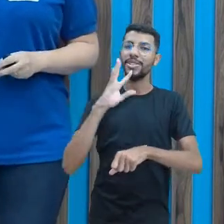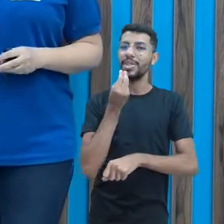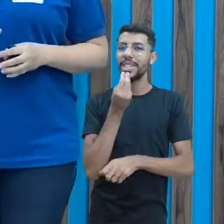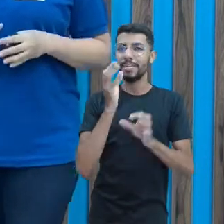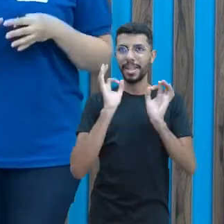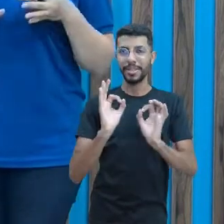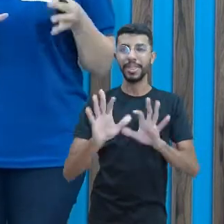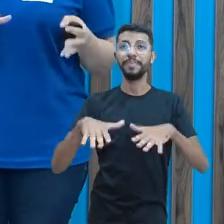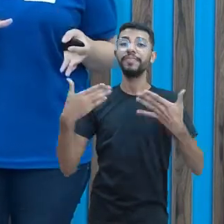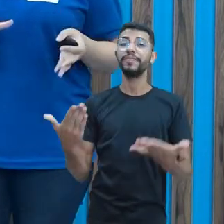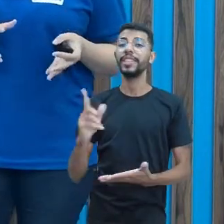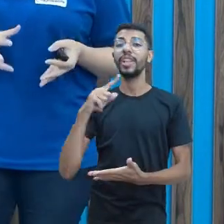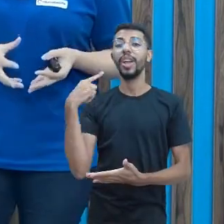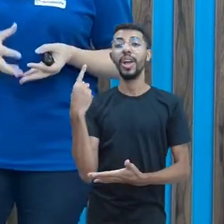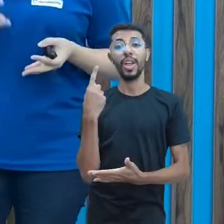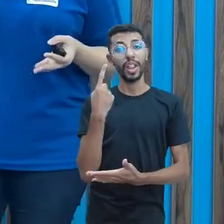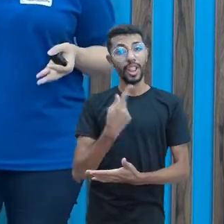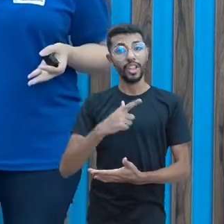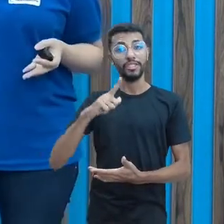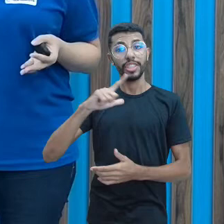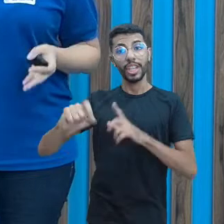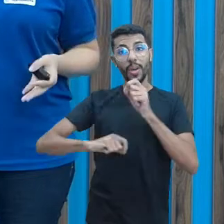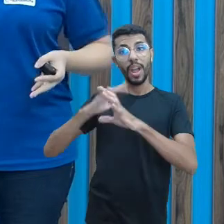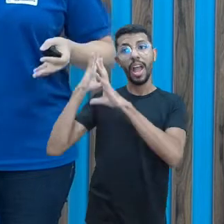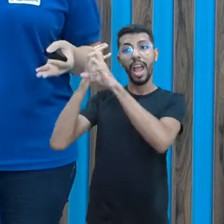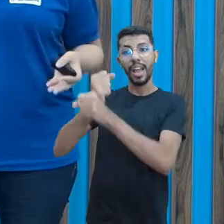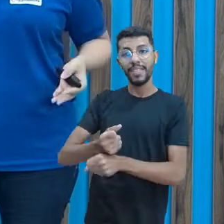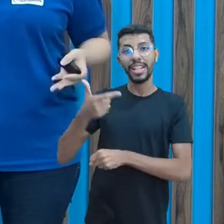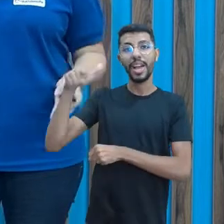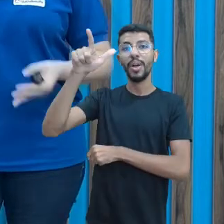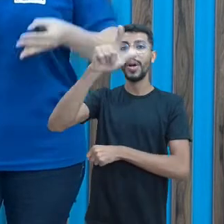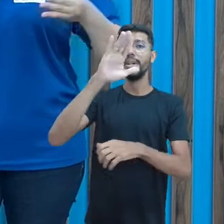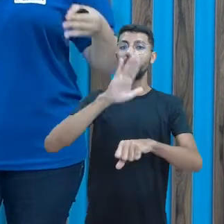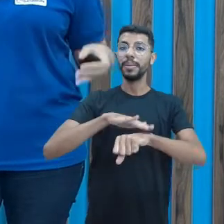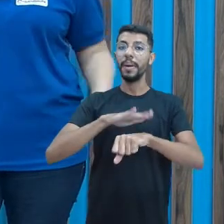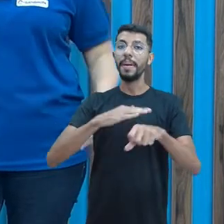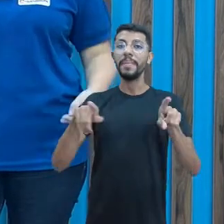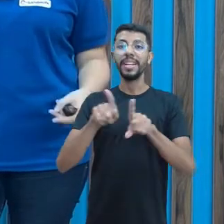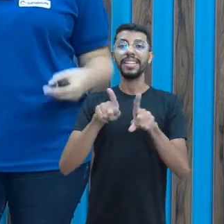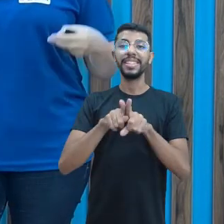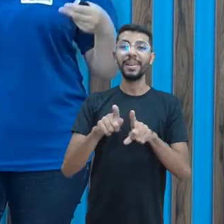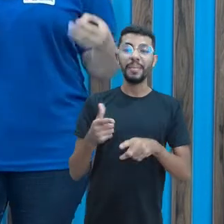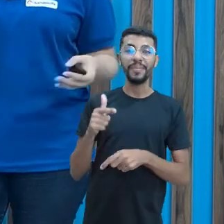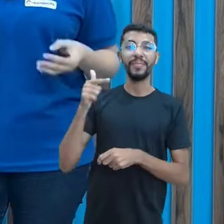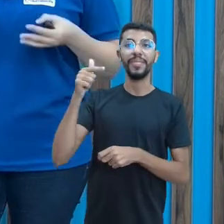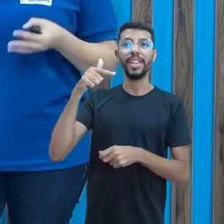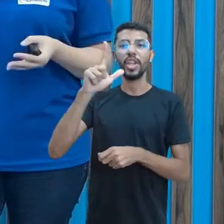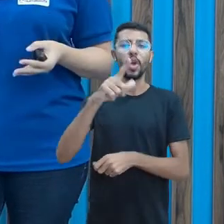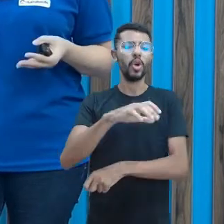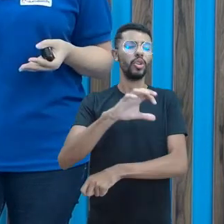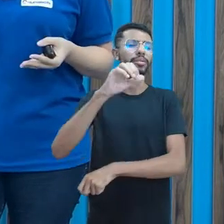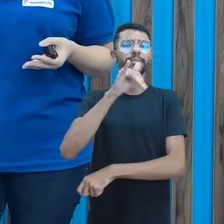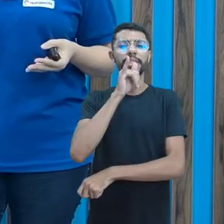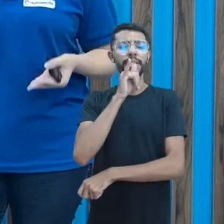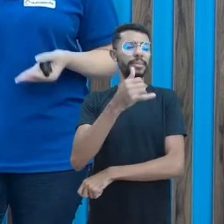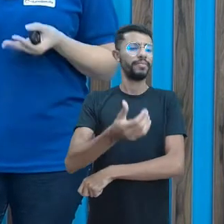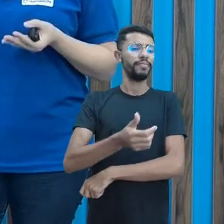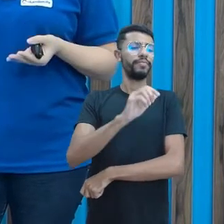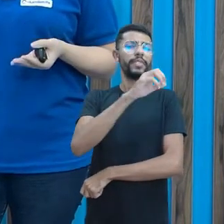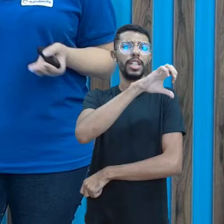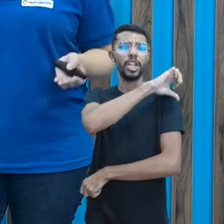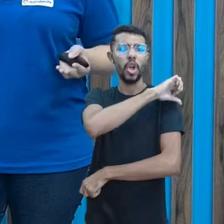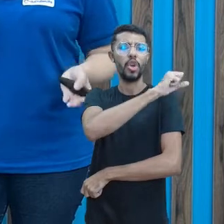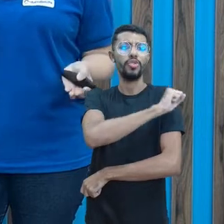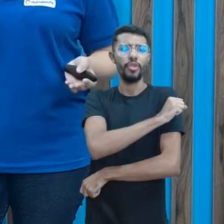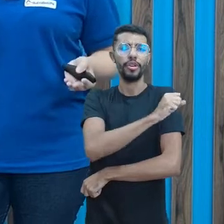veja, para a gente poder fazer essa revisão, né, em outros momentos e em outras séries, tanto aqui no 9º ano também já teve essa